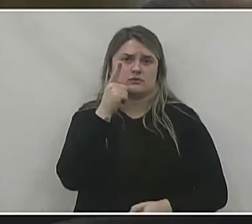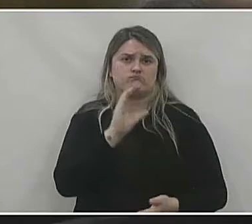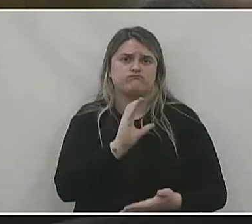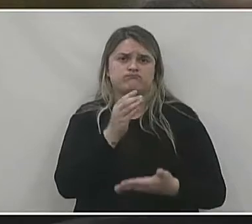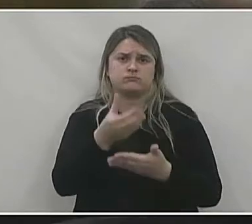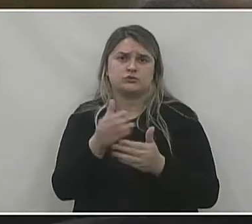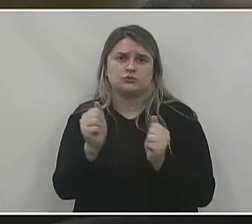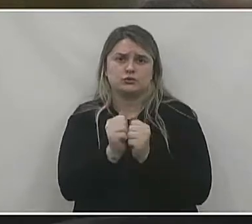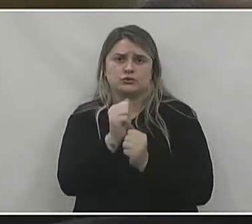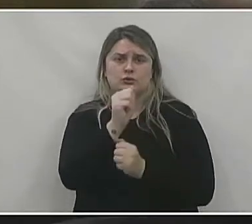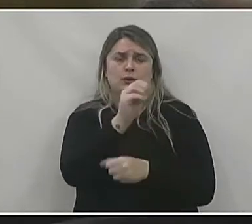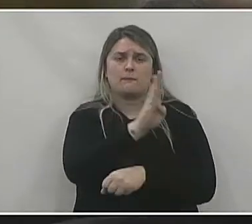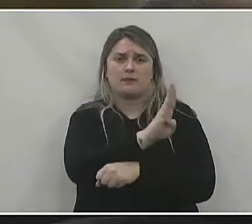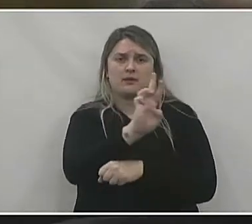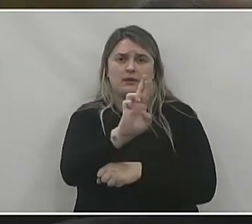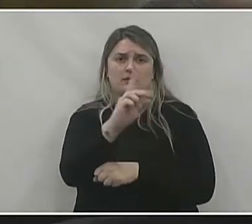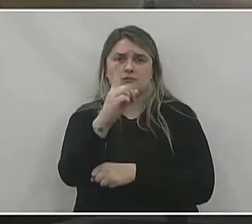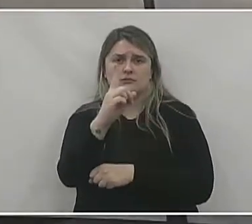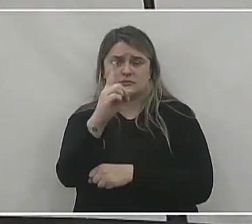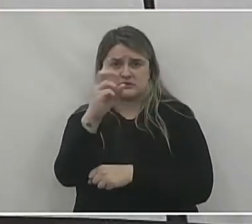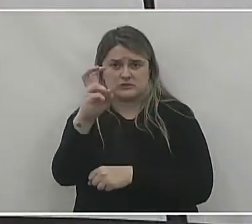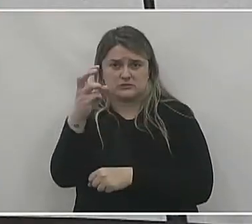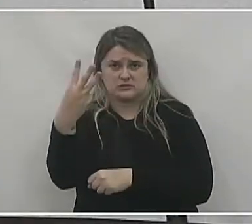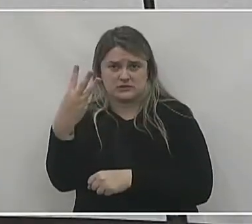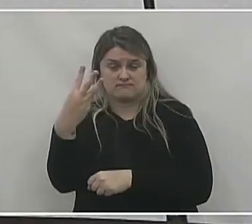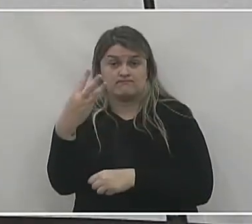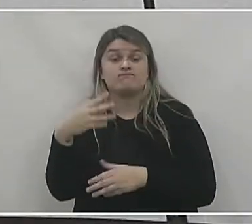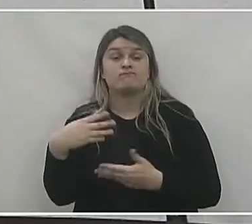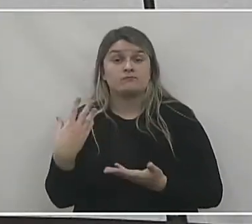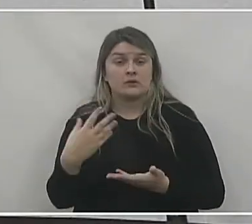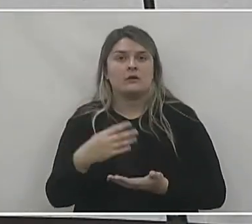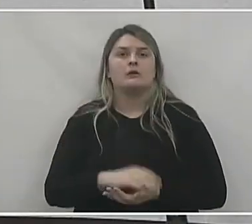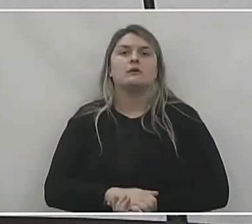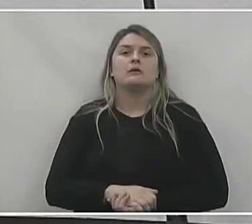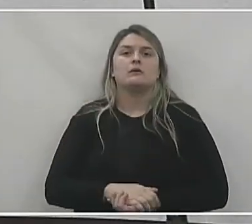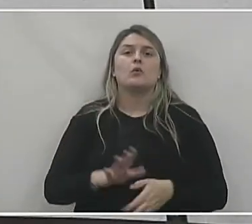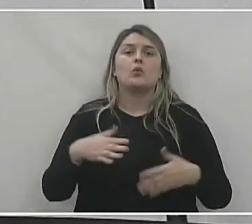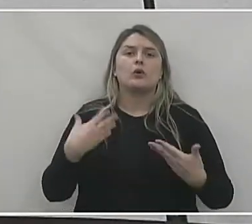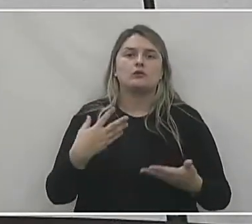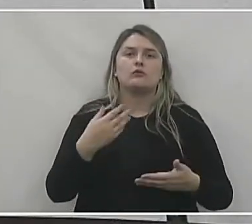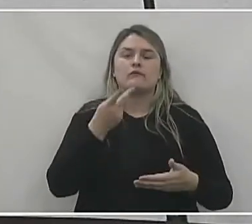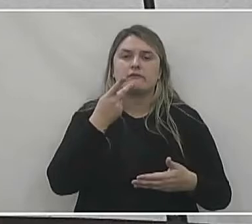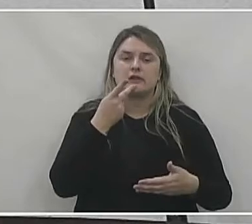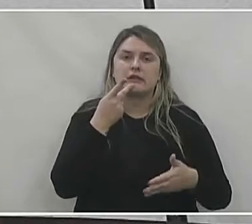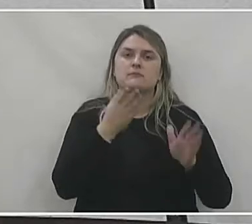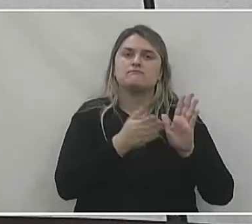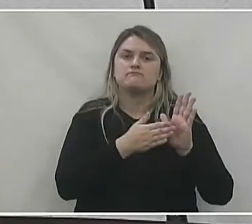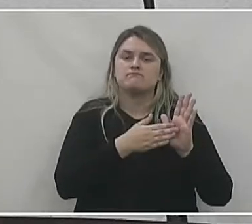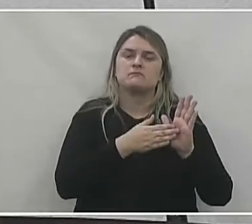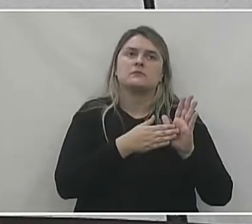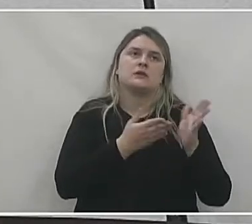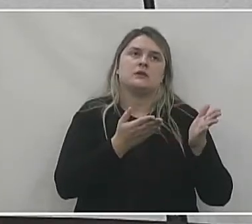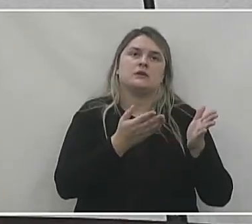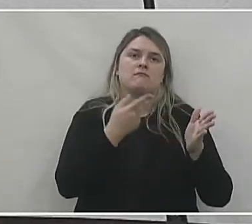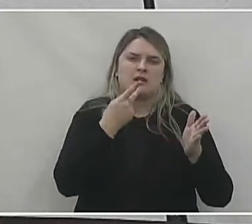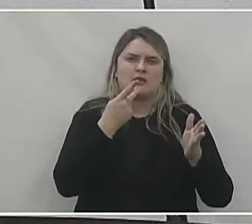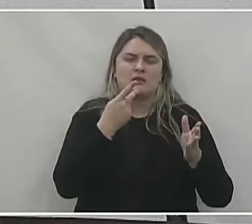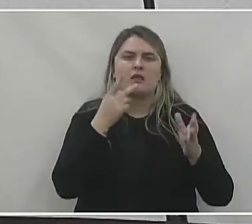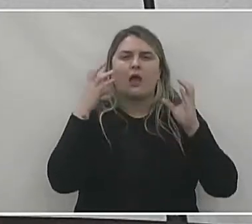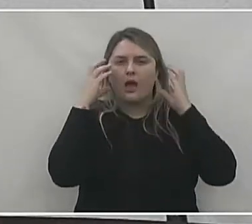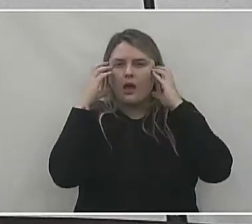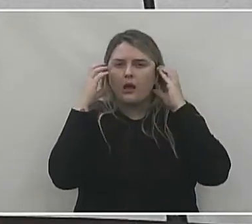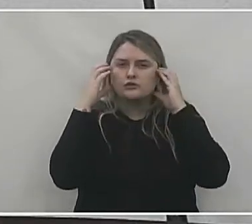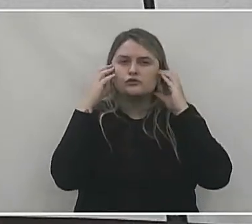à BR-153 também. Tão logo nós tenhamos todas as... Porque quando eu levantei essa questão aí via